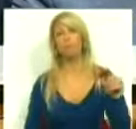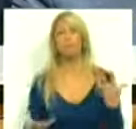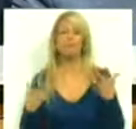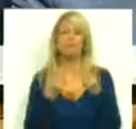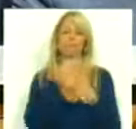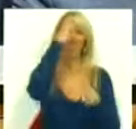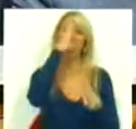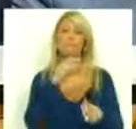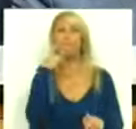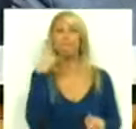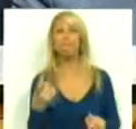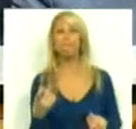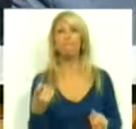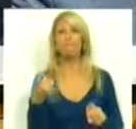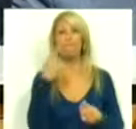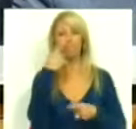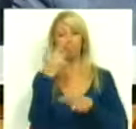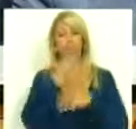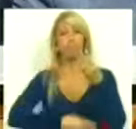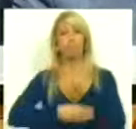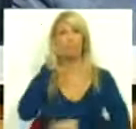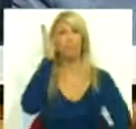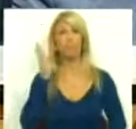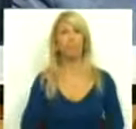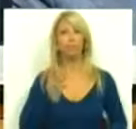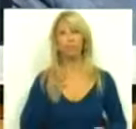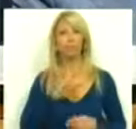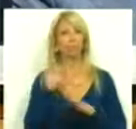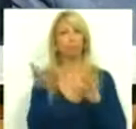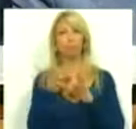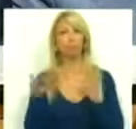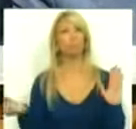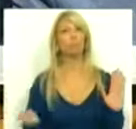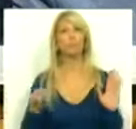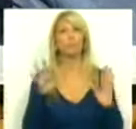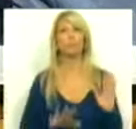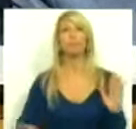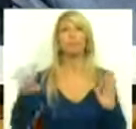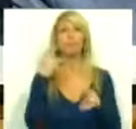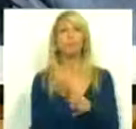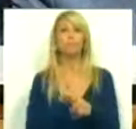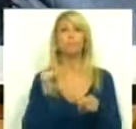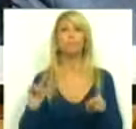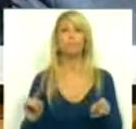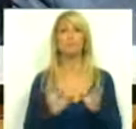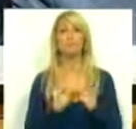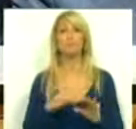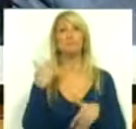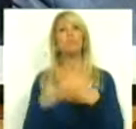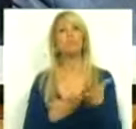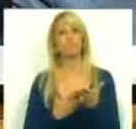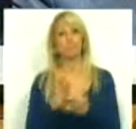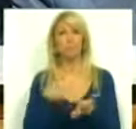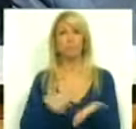com o Governo, detectamos que os deficientes das Forças Armadas não foram contemplados nas situações de exceção relativas à manutenção